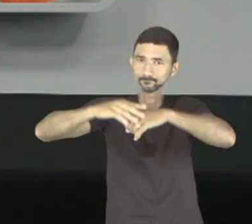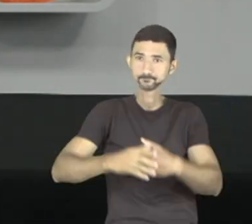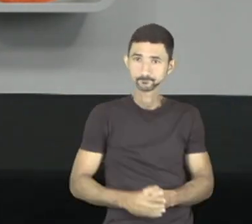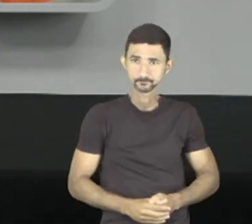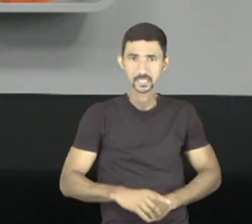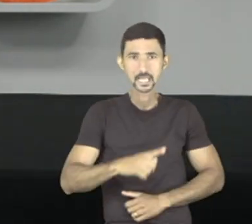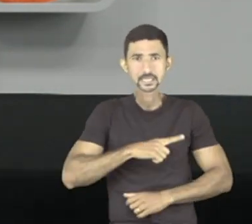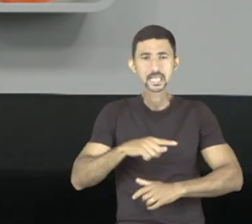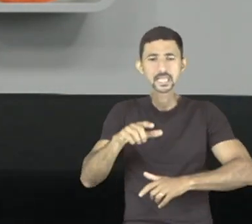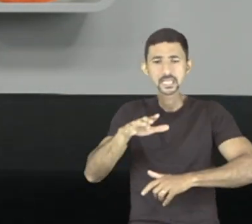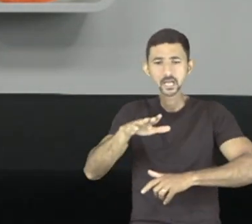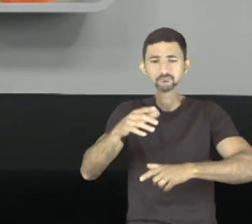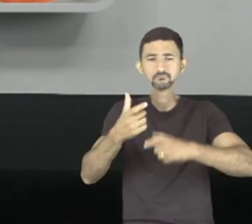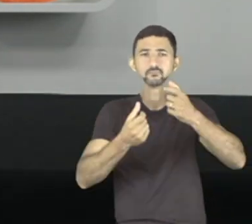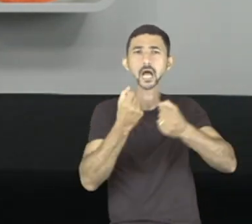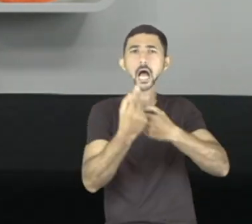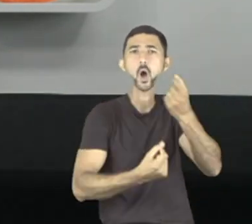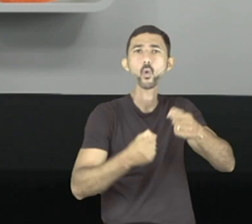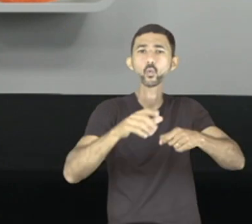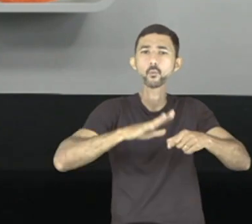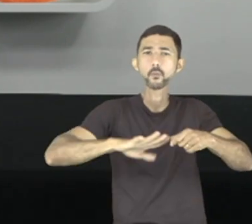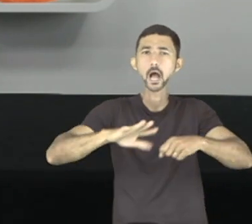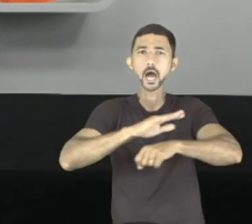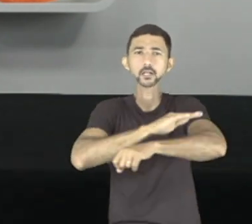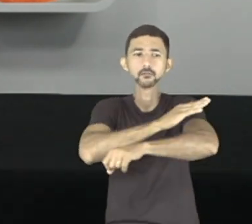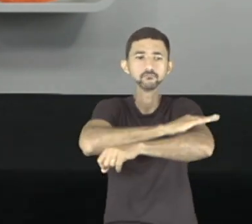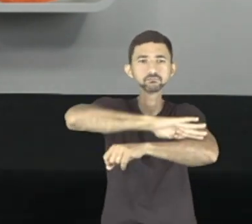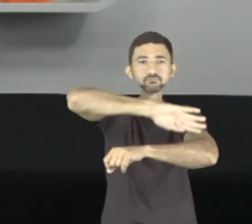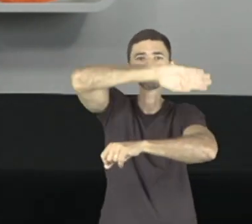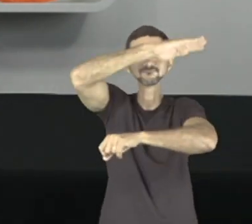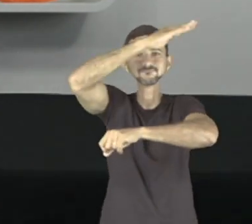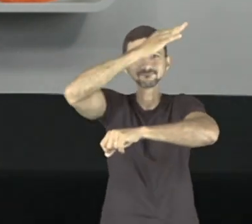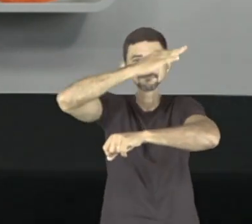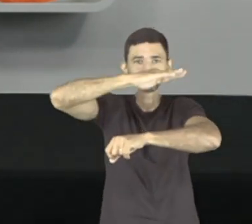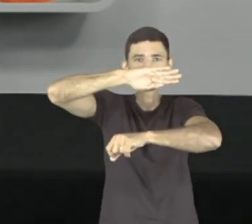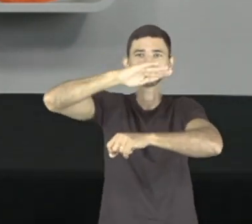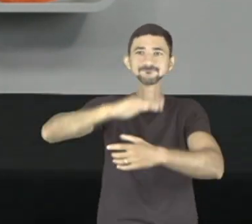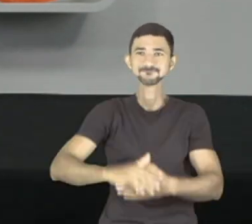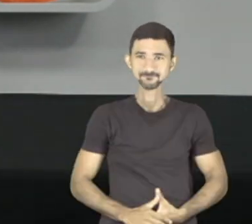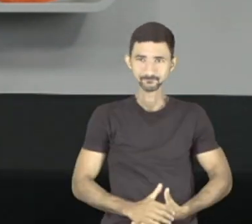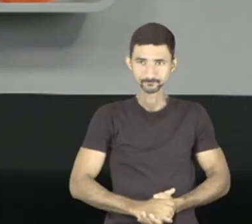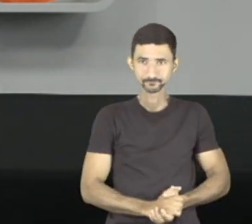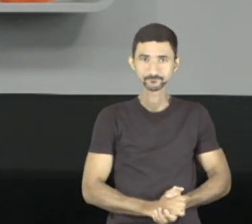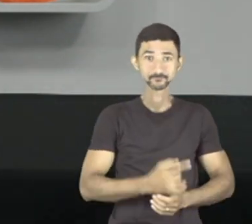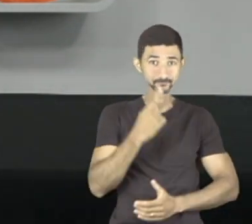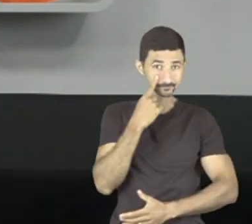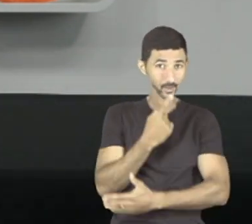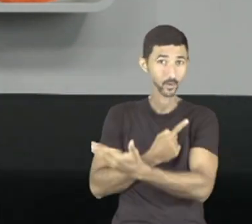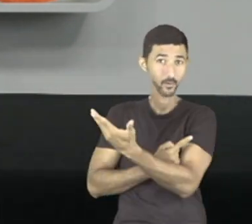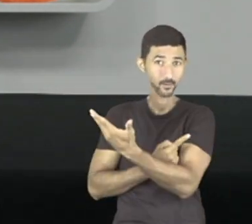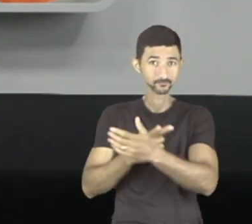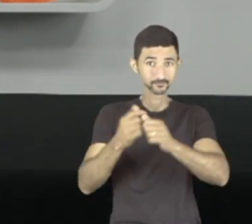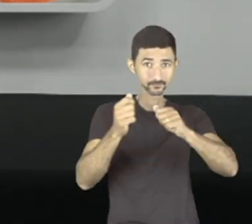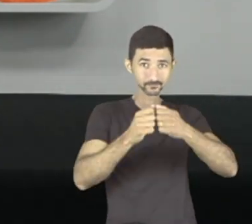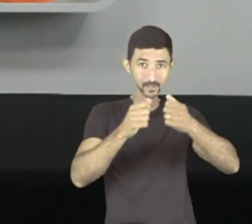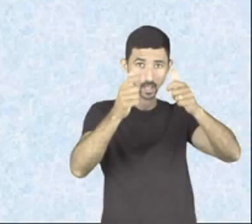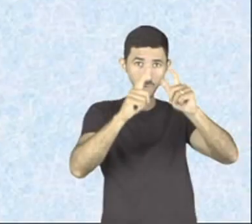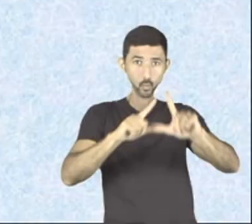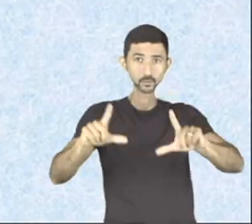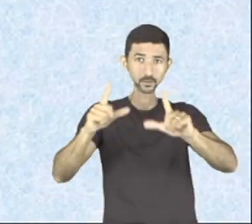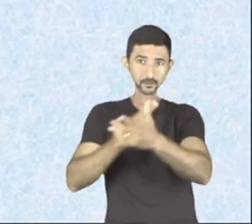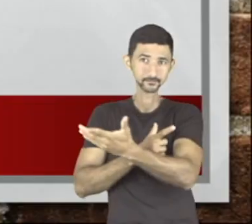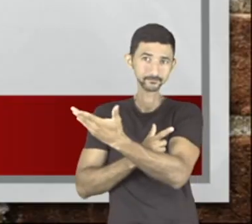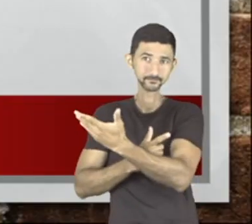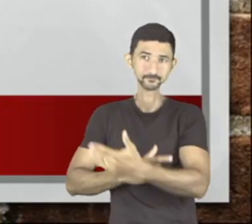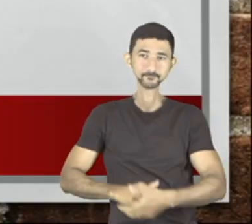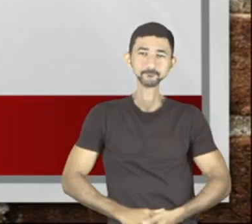tem algumas áreas, com pontos mais elevados, ok? Então, vem para cá comigo e vamos acompanhar mais um pouco sobre o estado